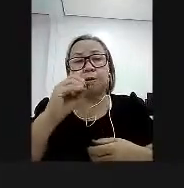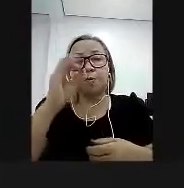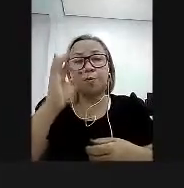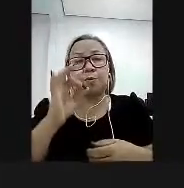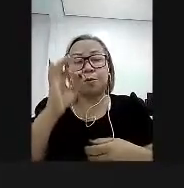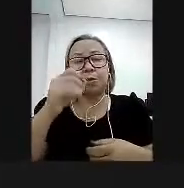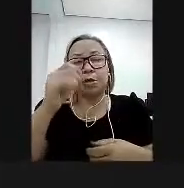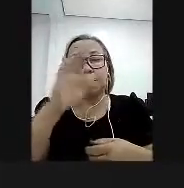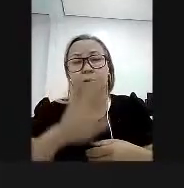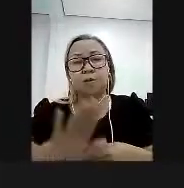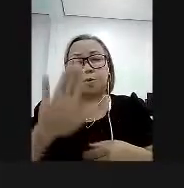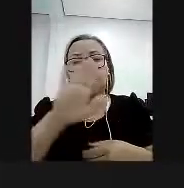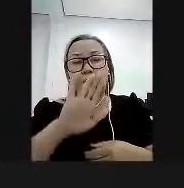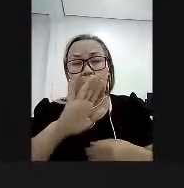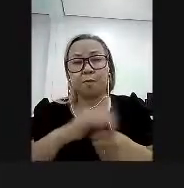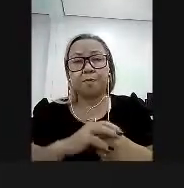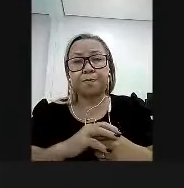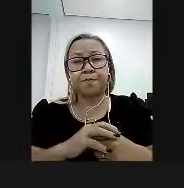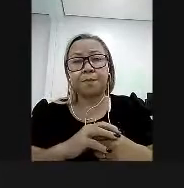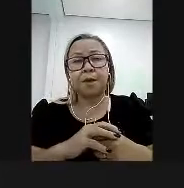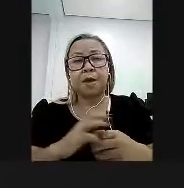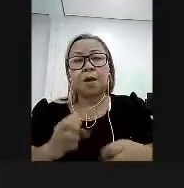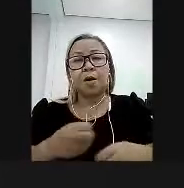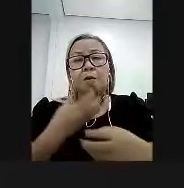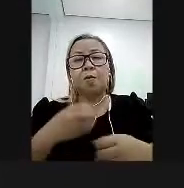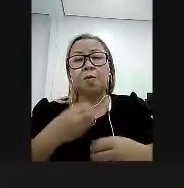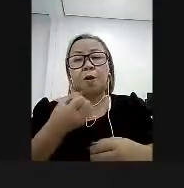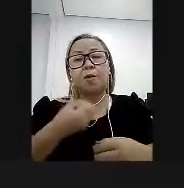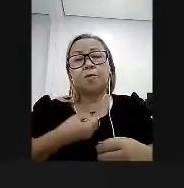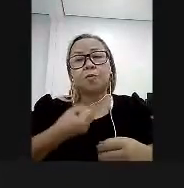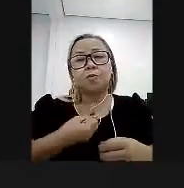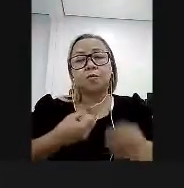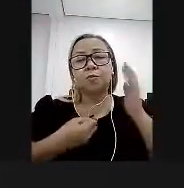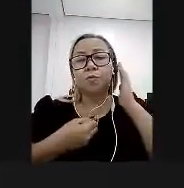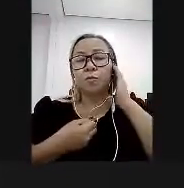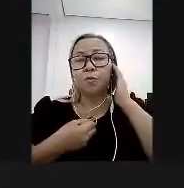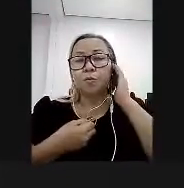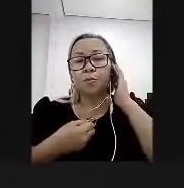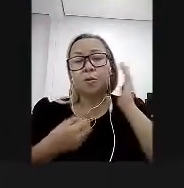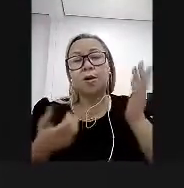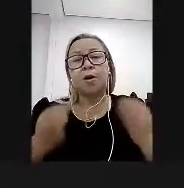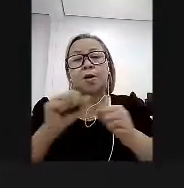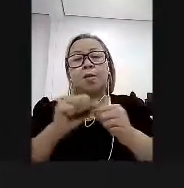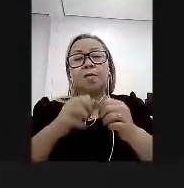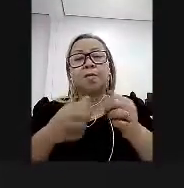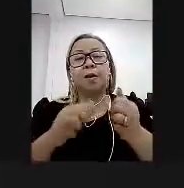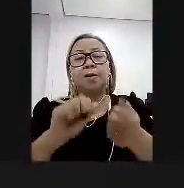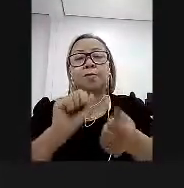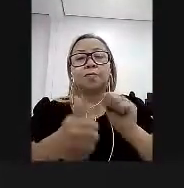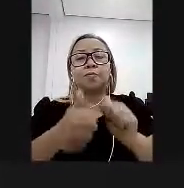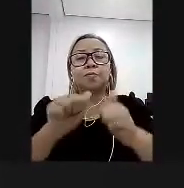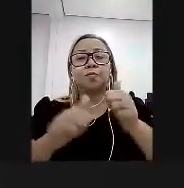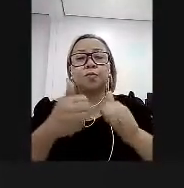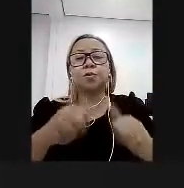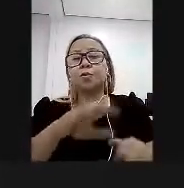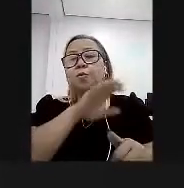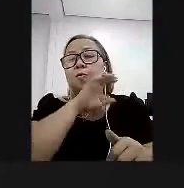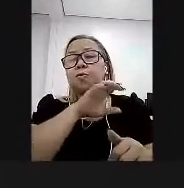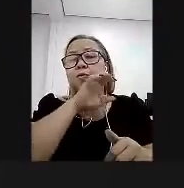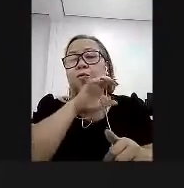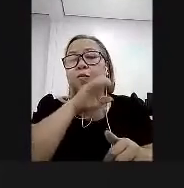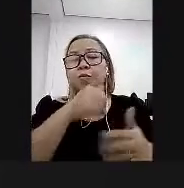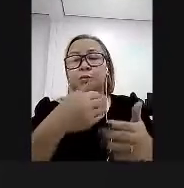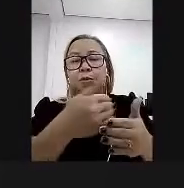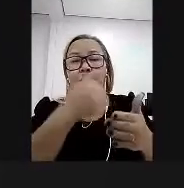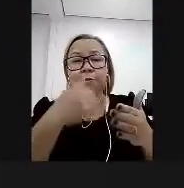número. E o poema são números feitos de jogo de bicho. Aquela plaqueta do resultado do jogo de bicho. E embaixo tem